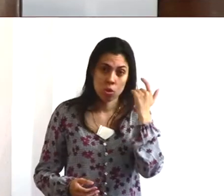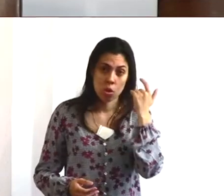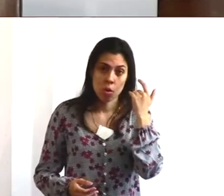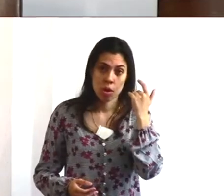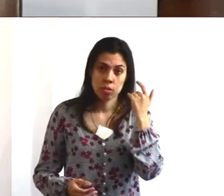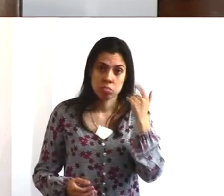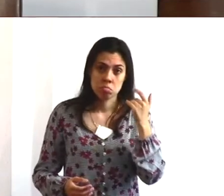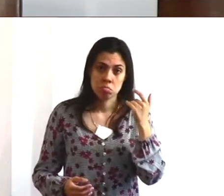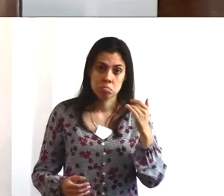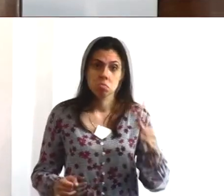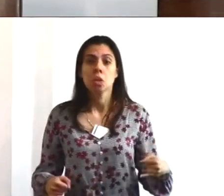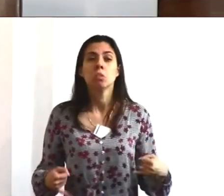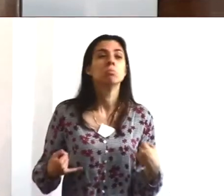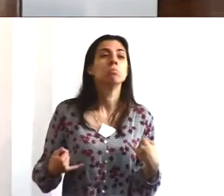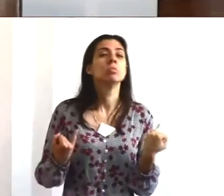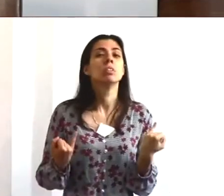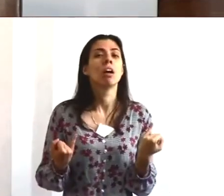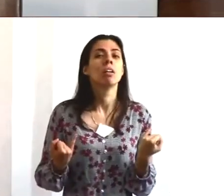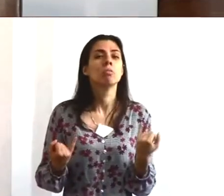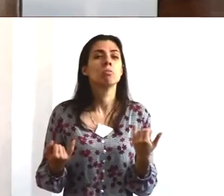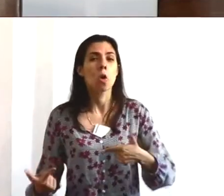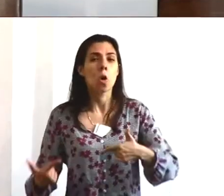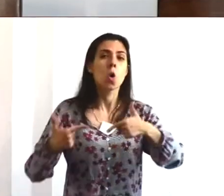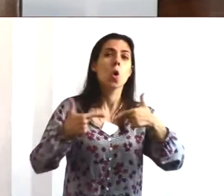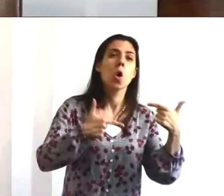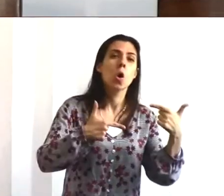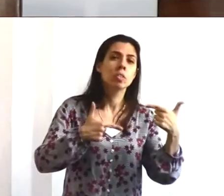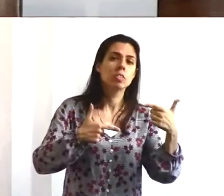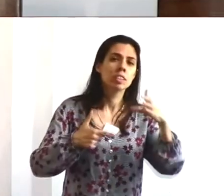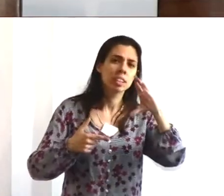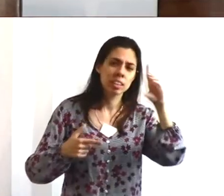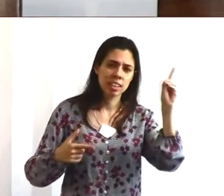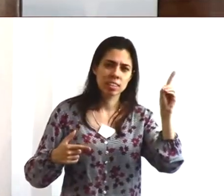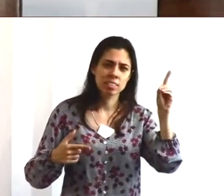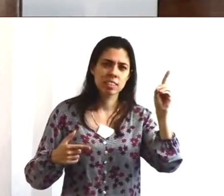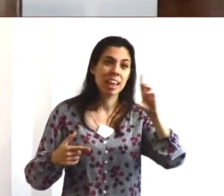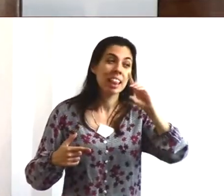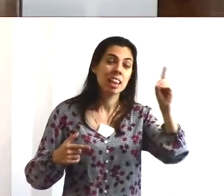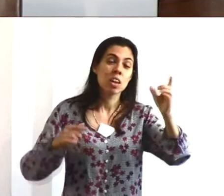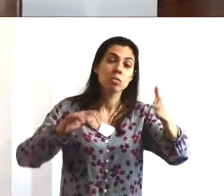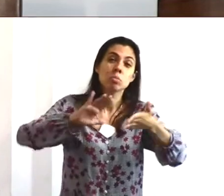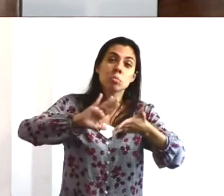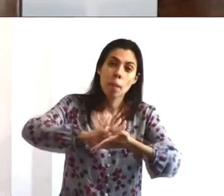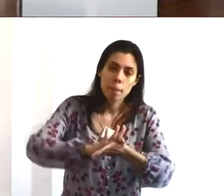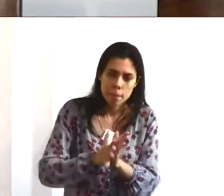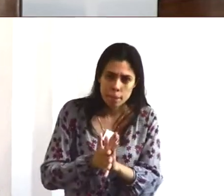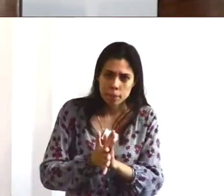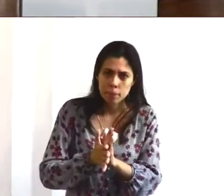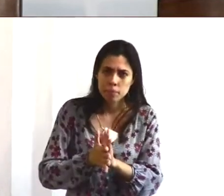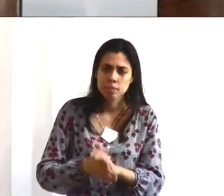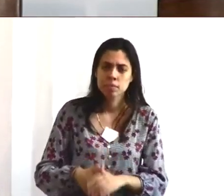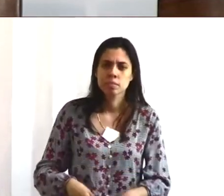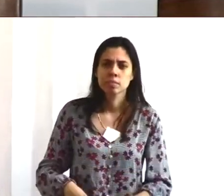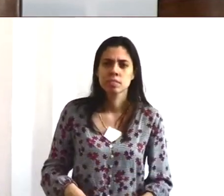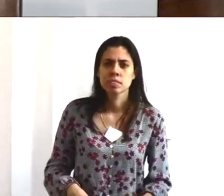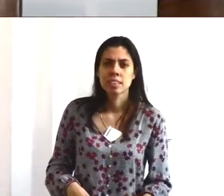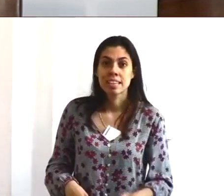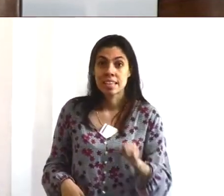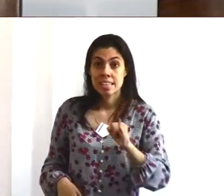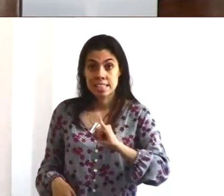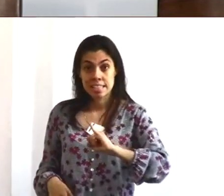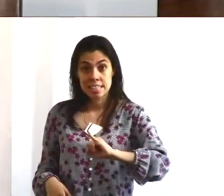estavam se levantando apenas contra homens, mas Deus mostra que eles estavam se levantando contra homens que eram